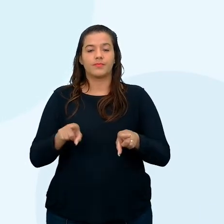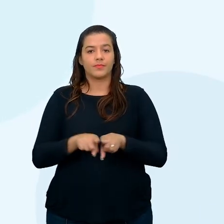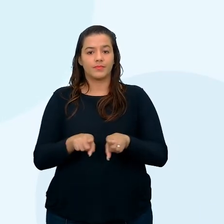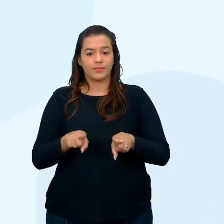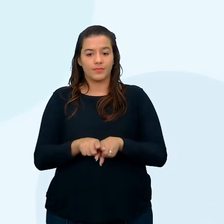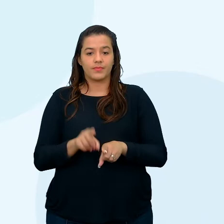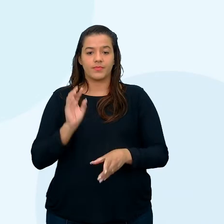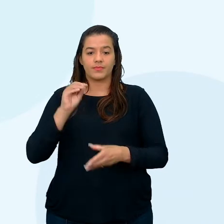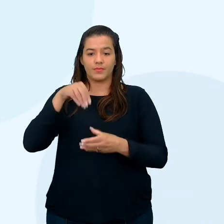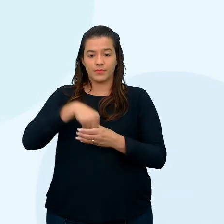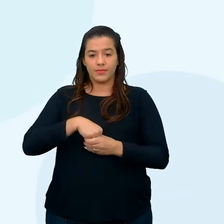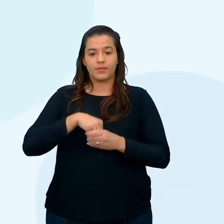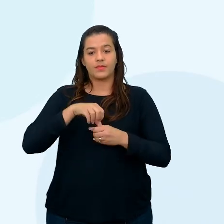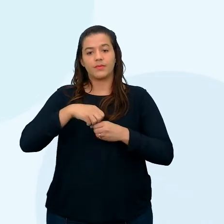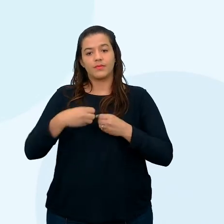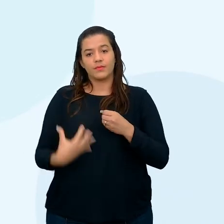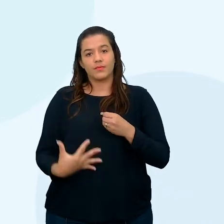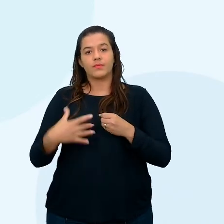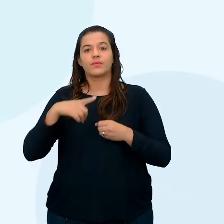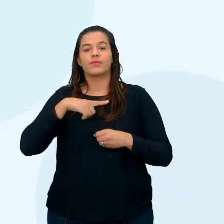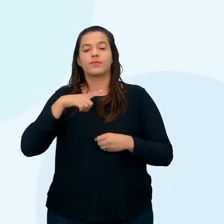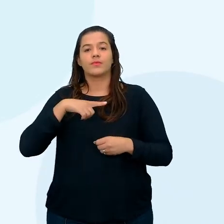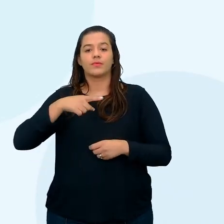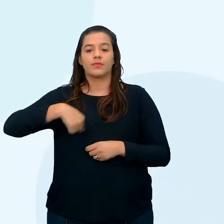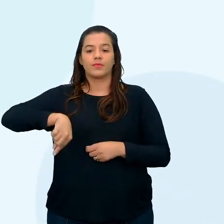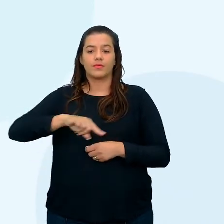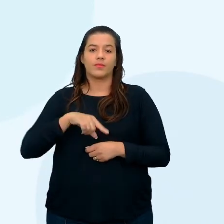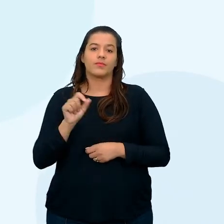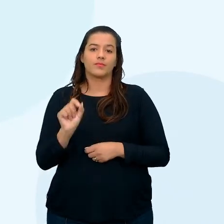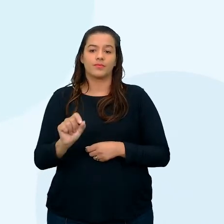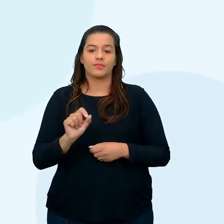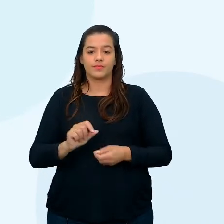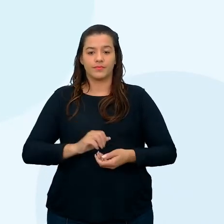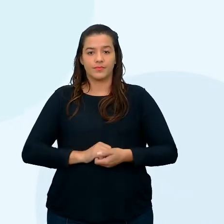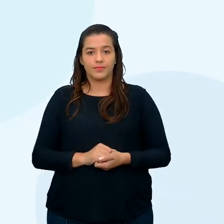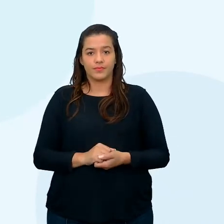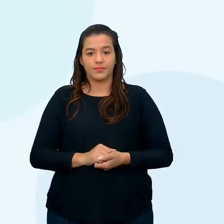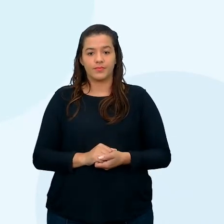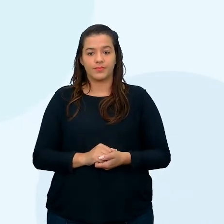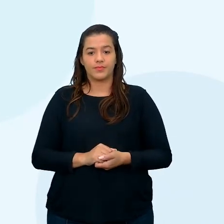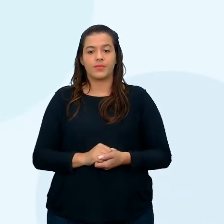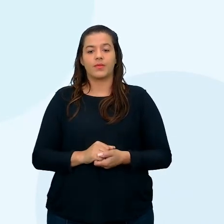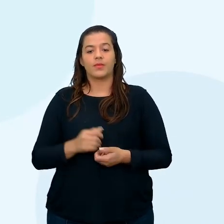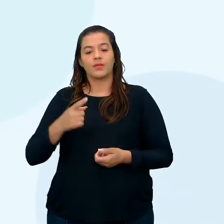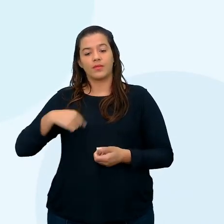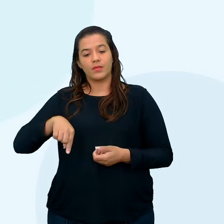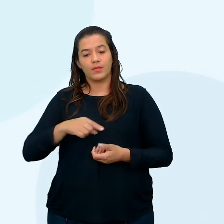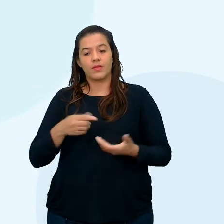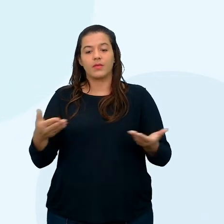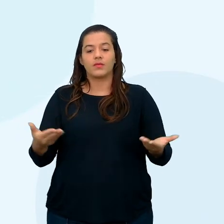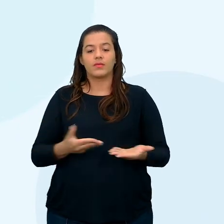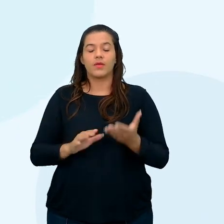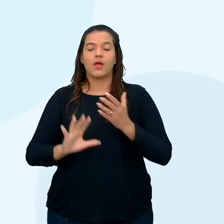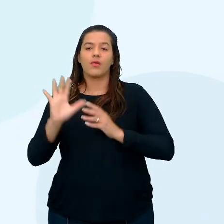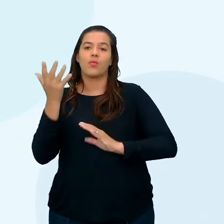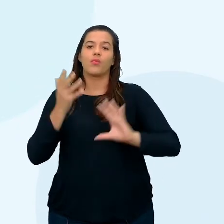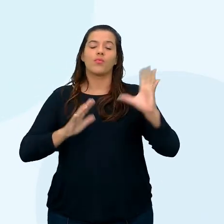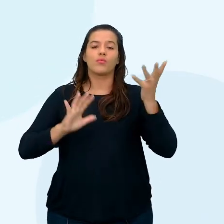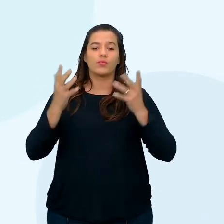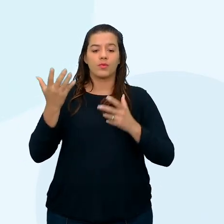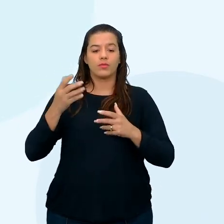também, dentro dessa composição, nós temos as questões da formação dos efeitos. Então,